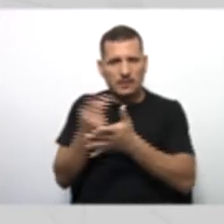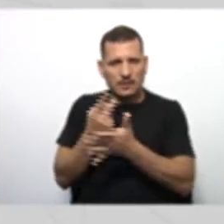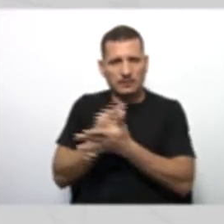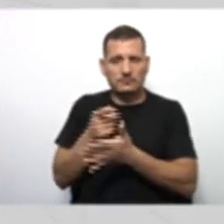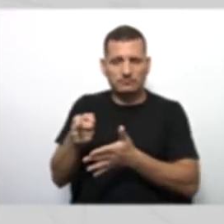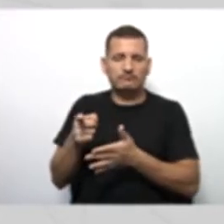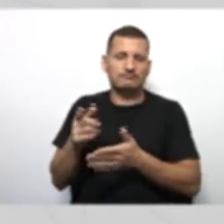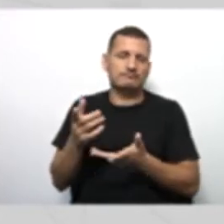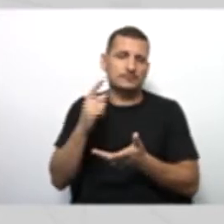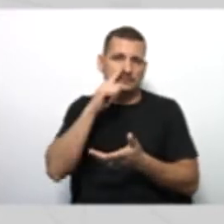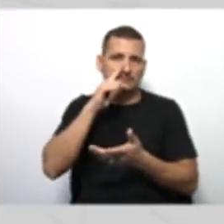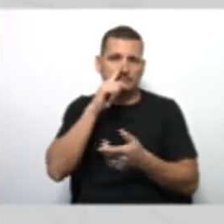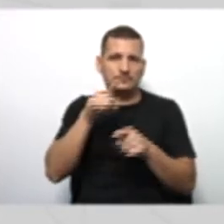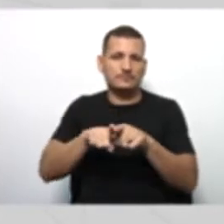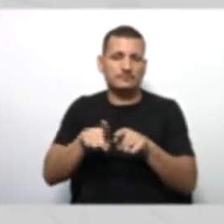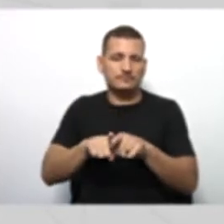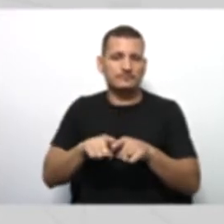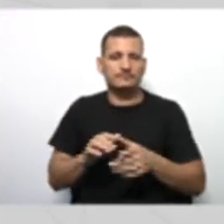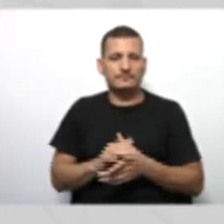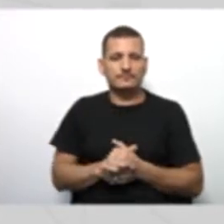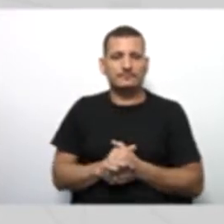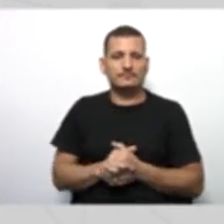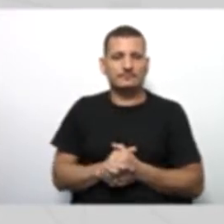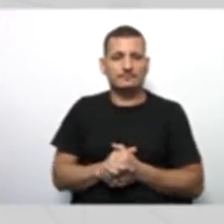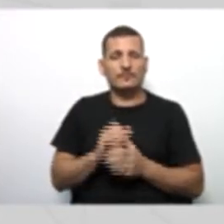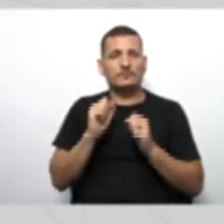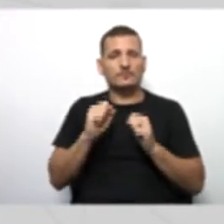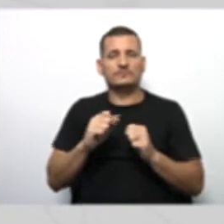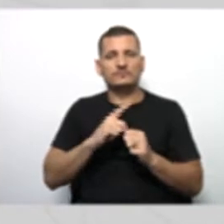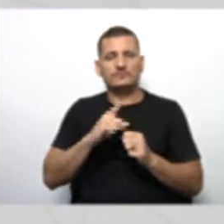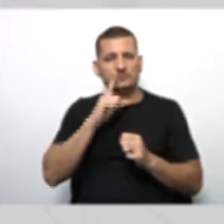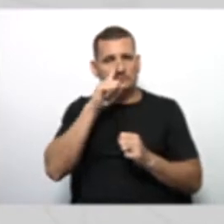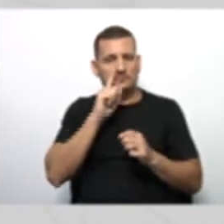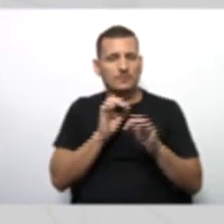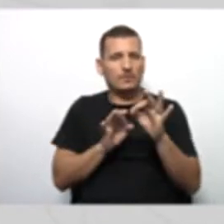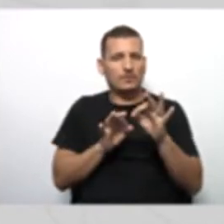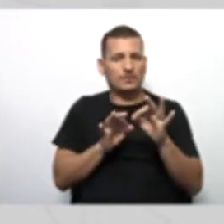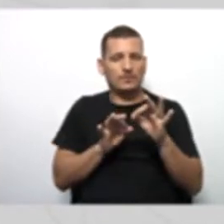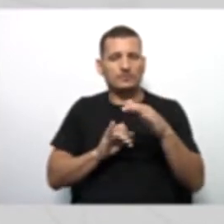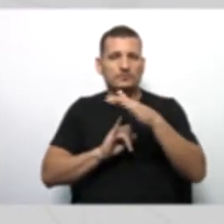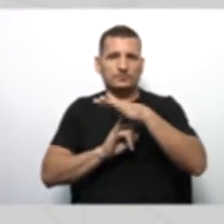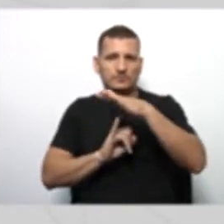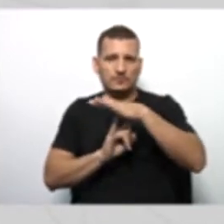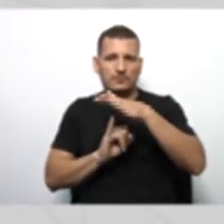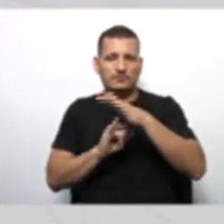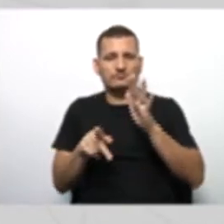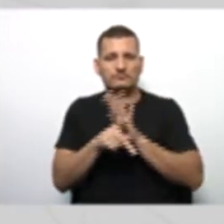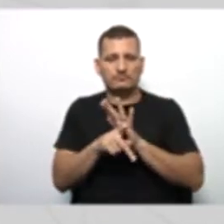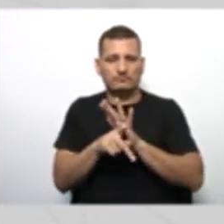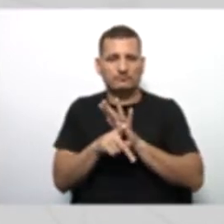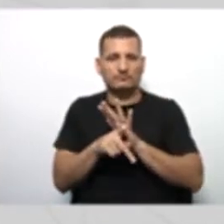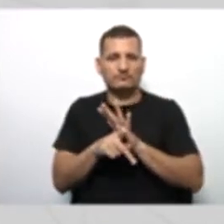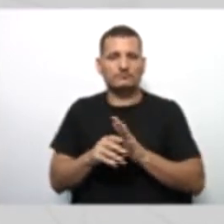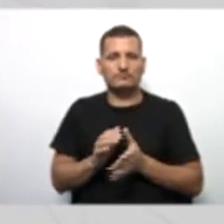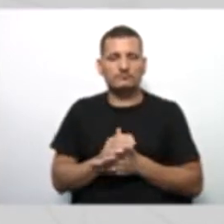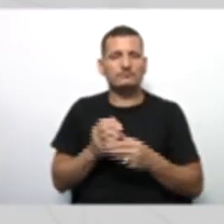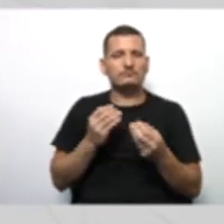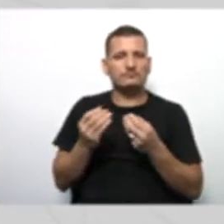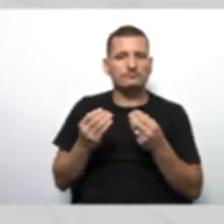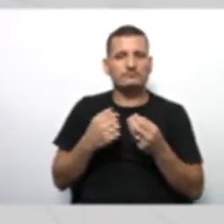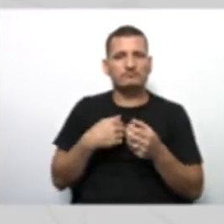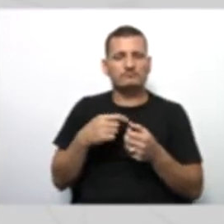utilizar? Tá? Um exemplo, agrícola, como é que eu vou tratar esse solo? Se eu tratar de forma